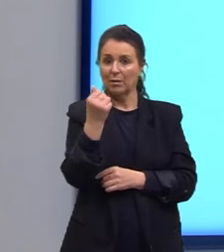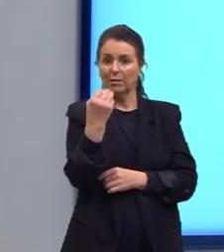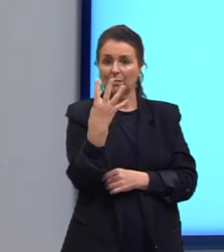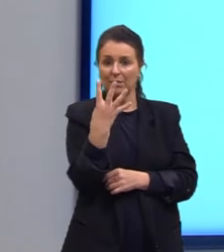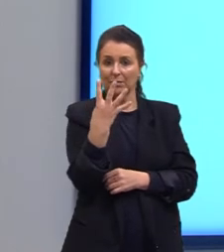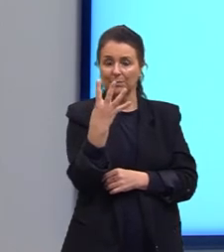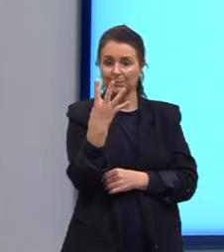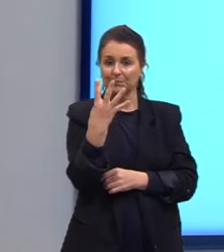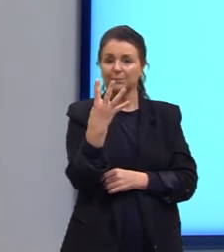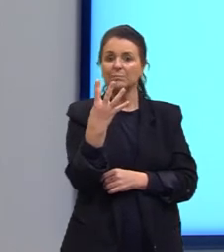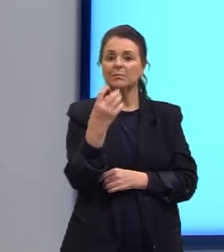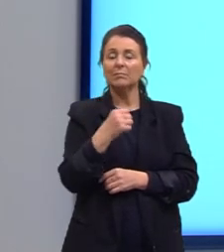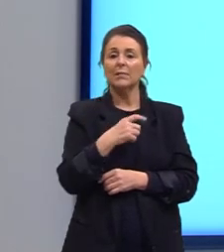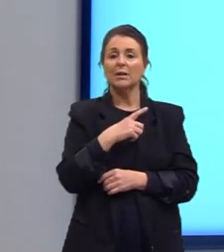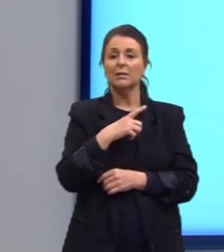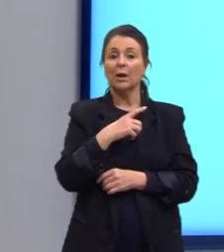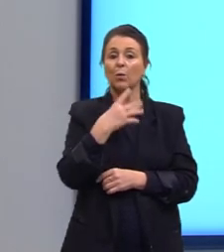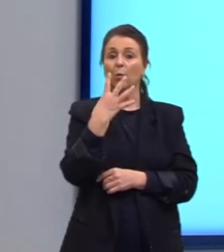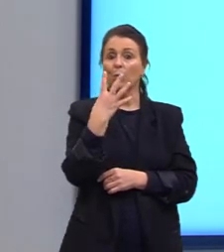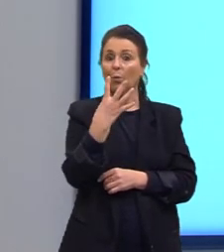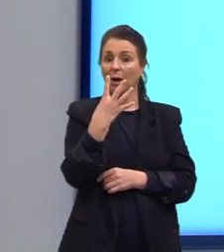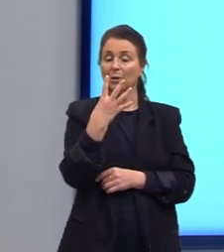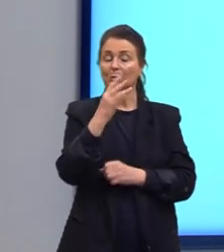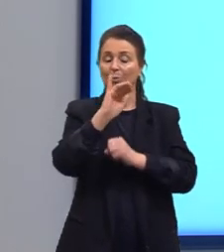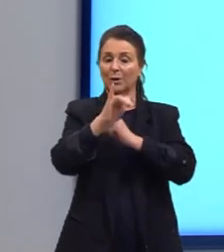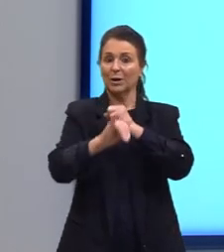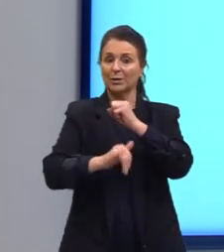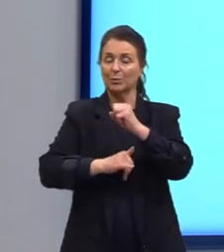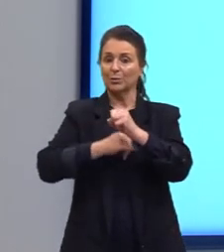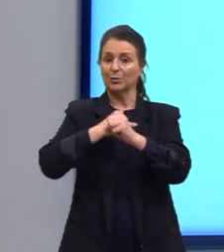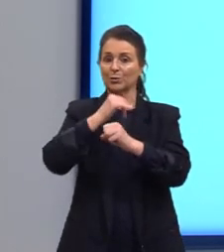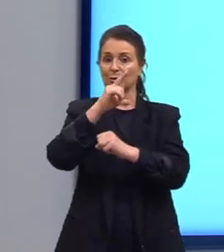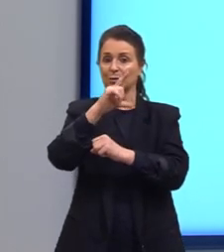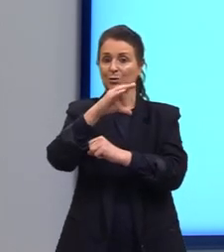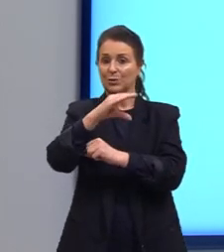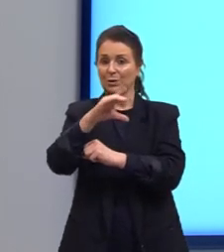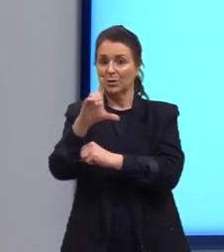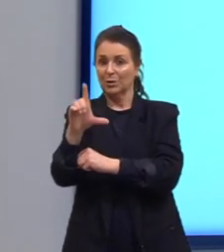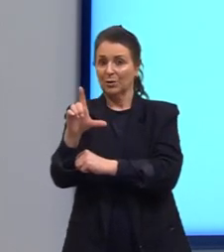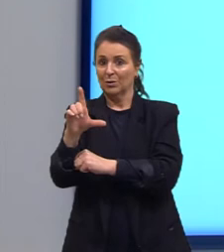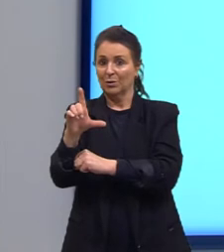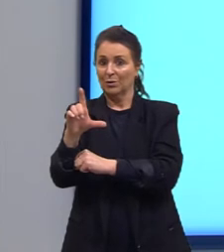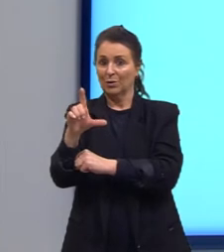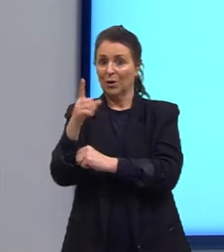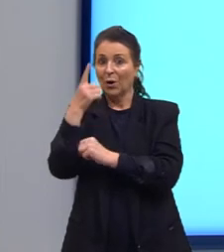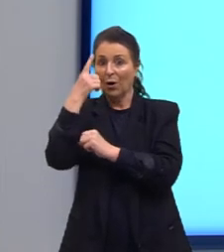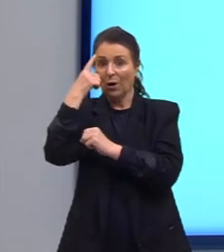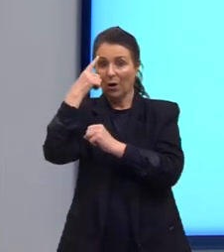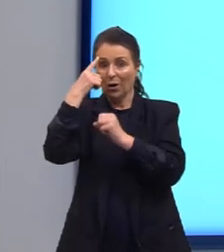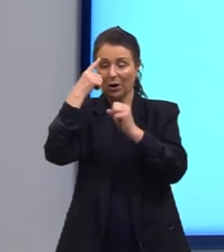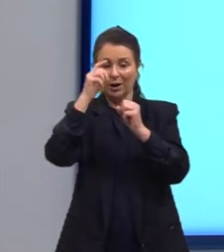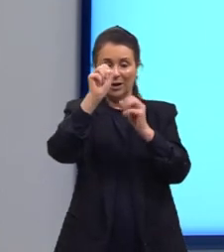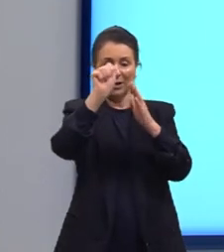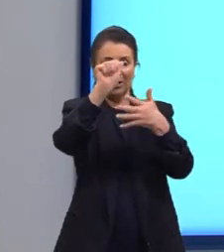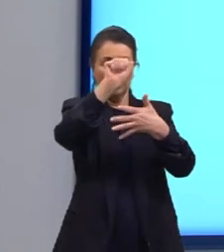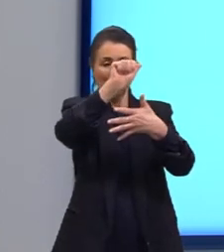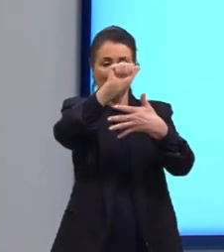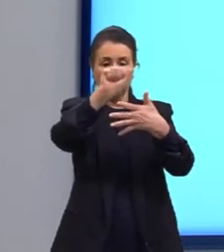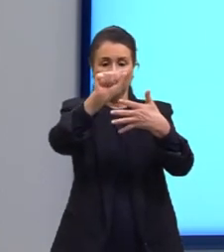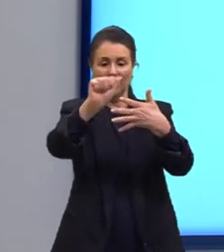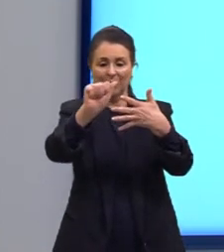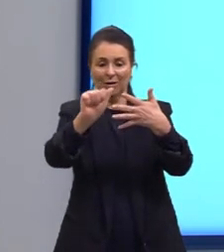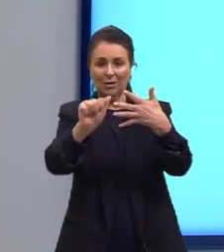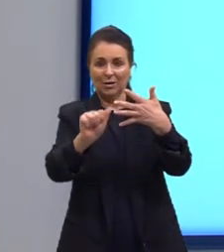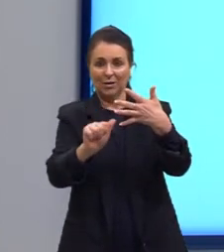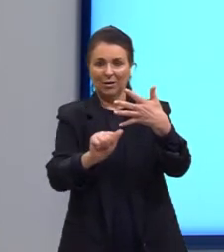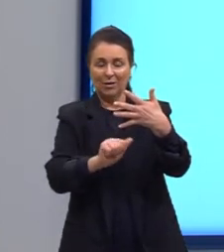então eu já sei que tetra Eu tenho quatro átomos de cor a gente vem aqui e ver quais tem quatro apenas o